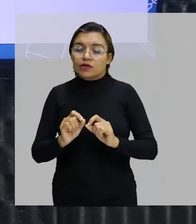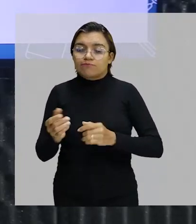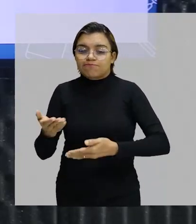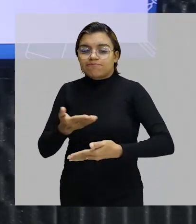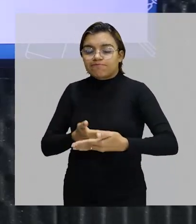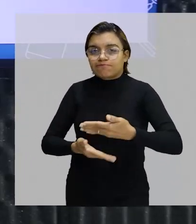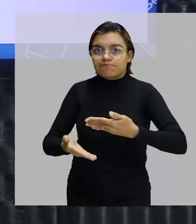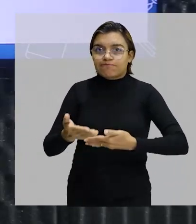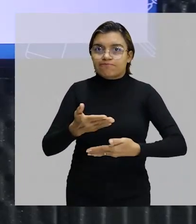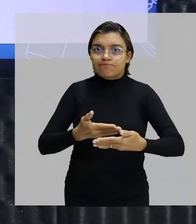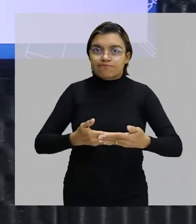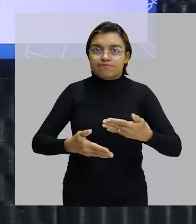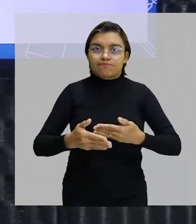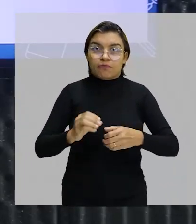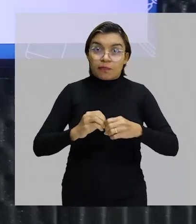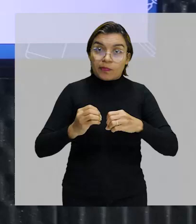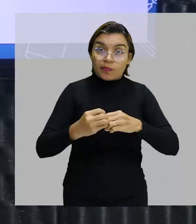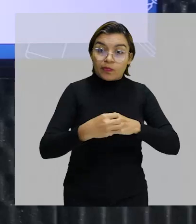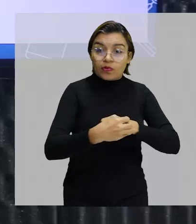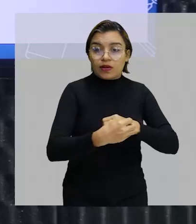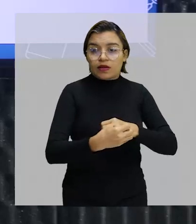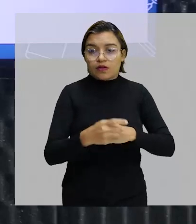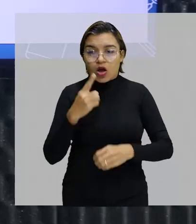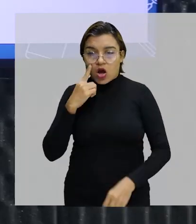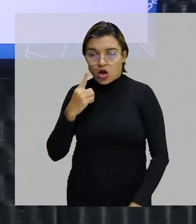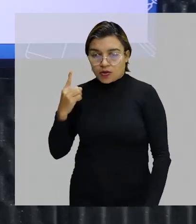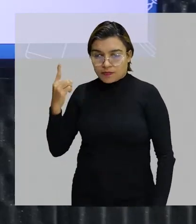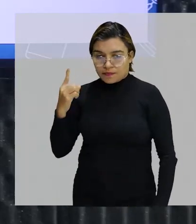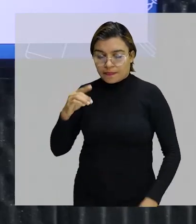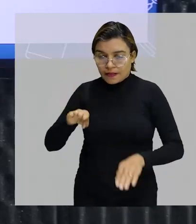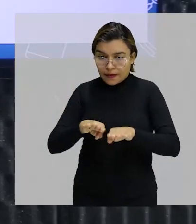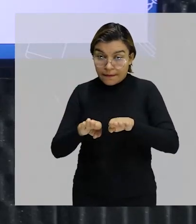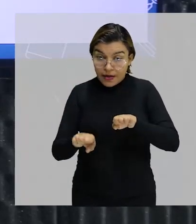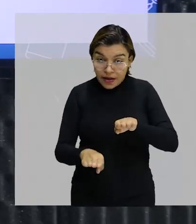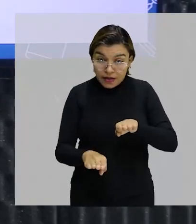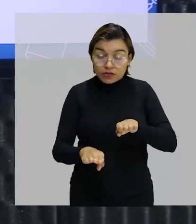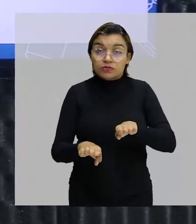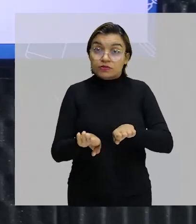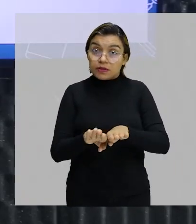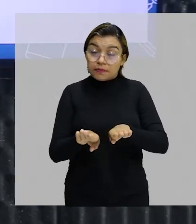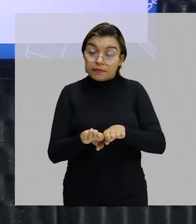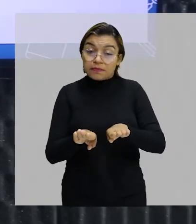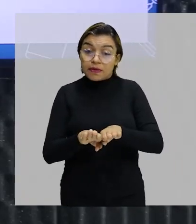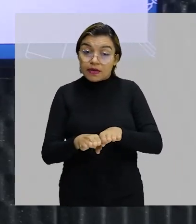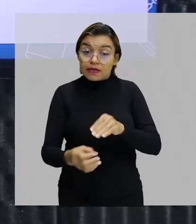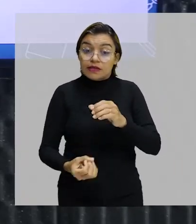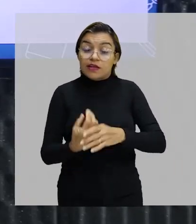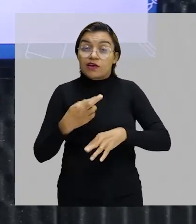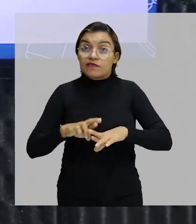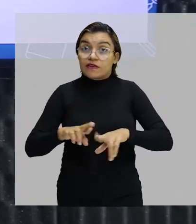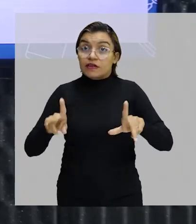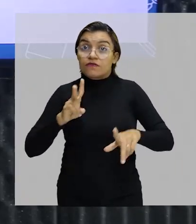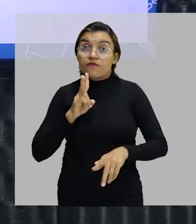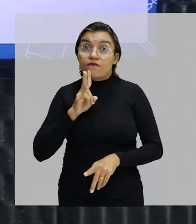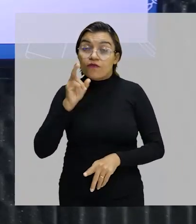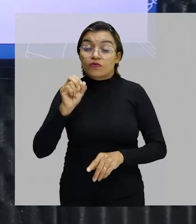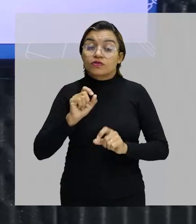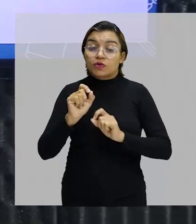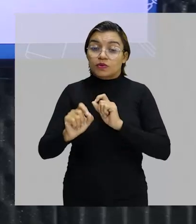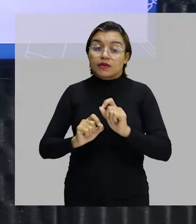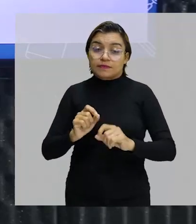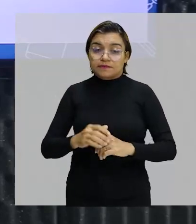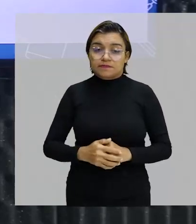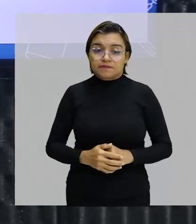interagem com as moléculas do lado, certo? E abaixo delas, criando uma diferença de força, chamada forças